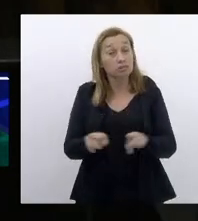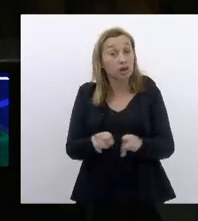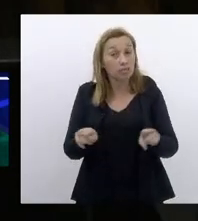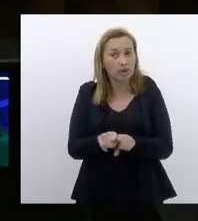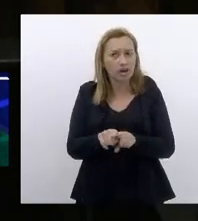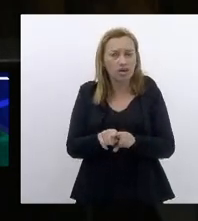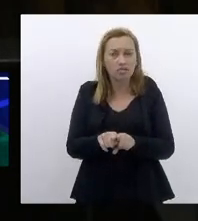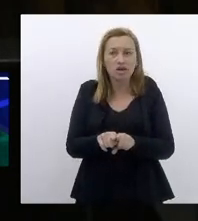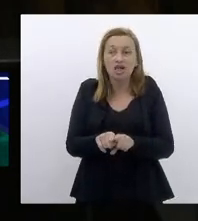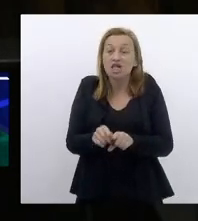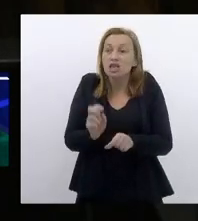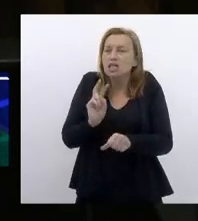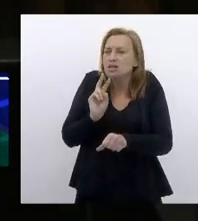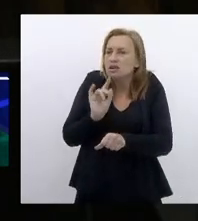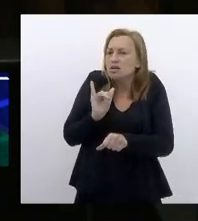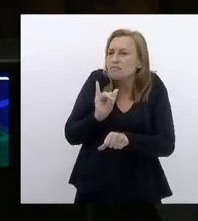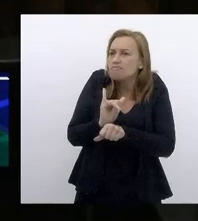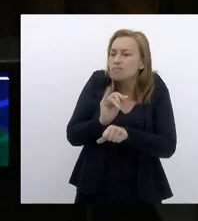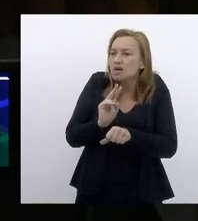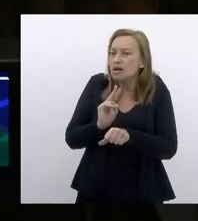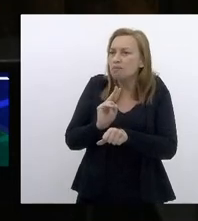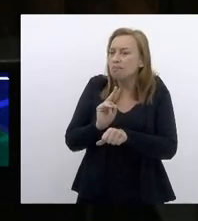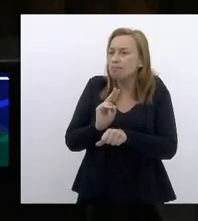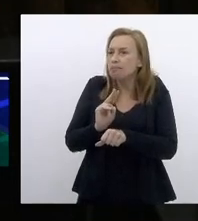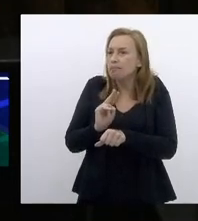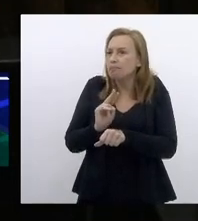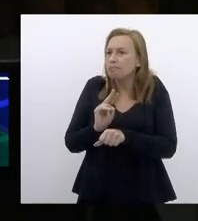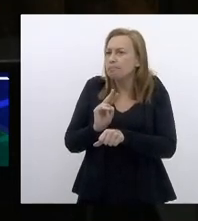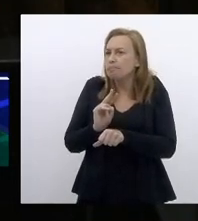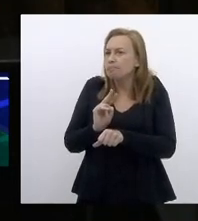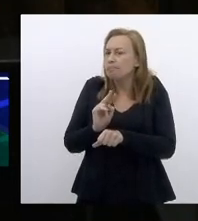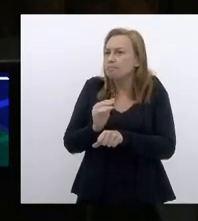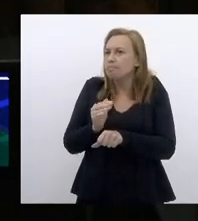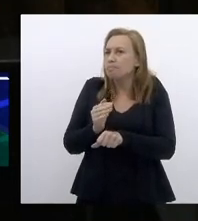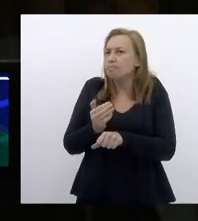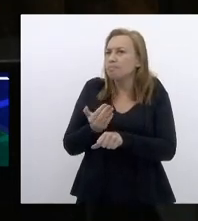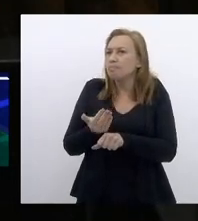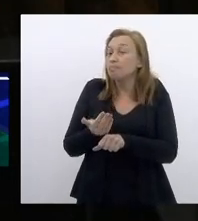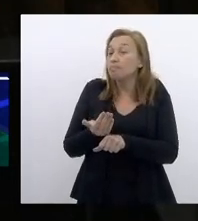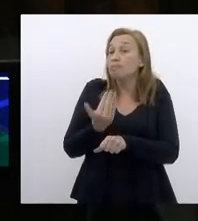tomaram empréstimo a rodo para